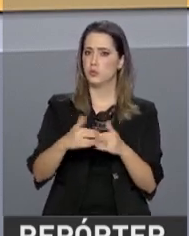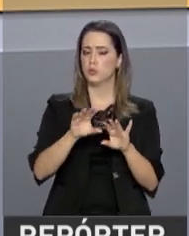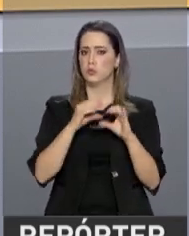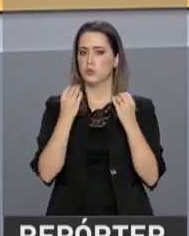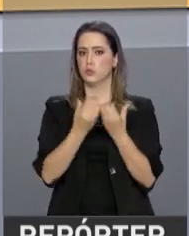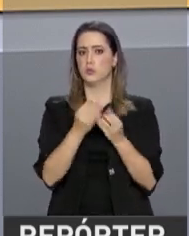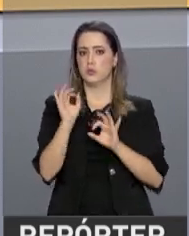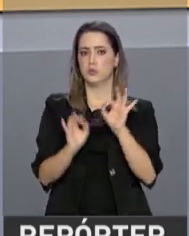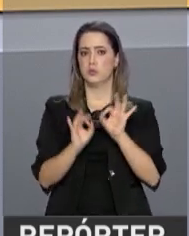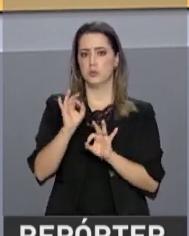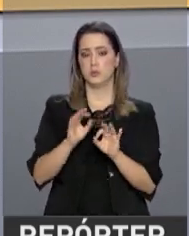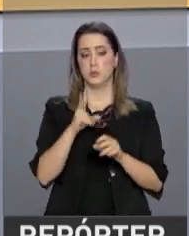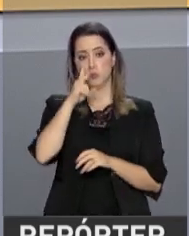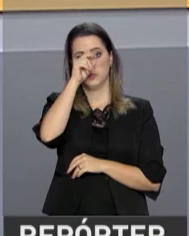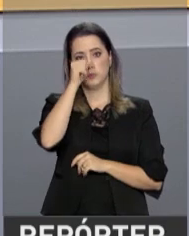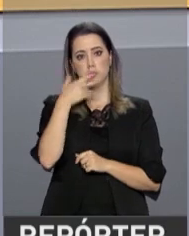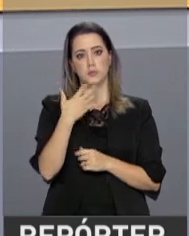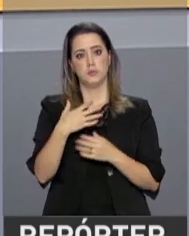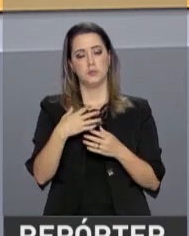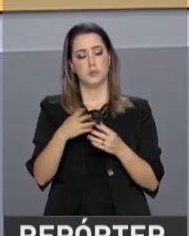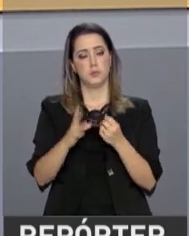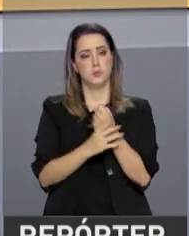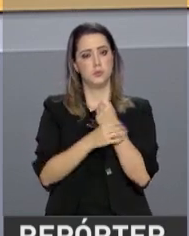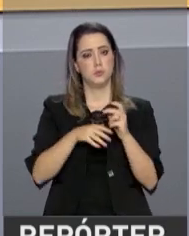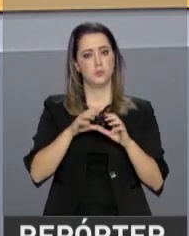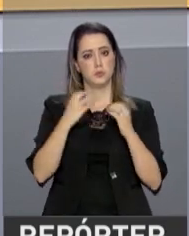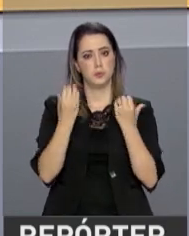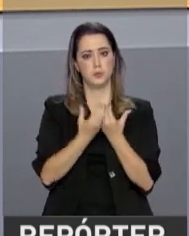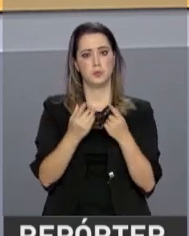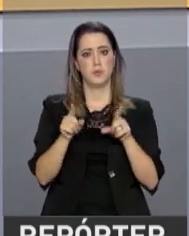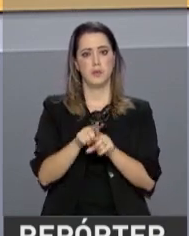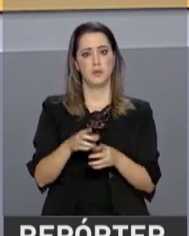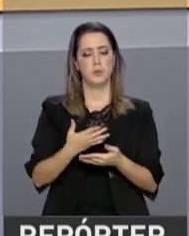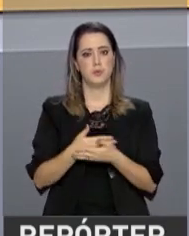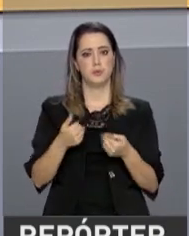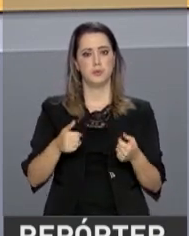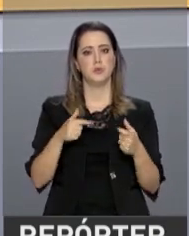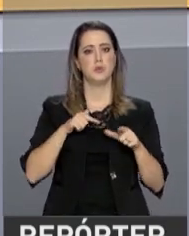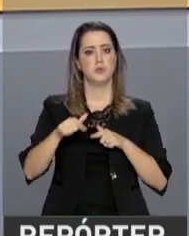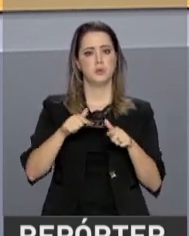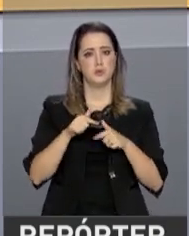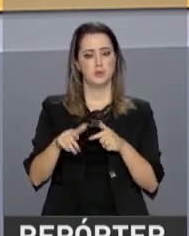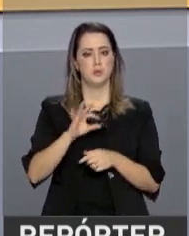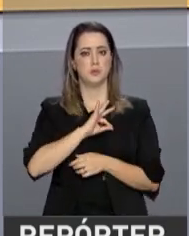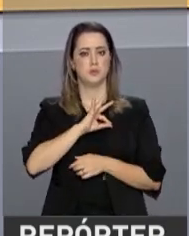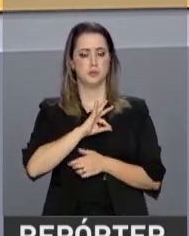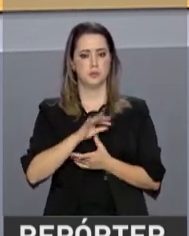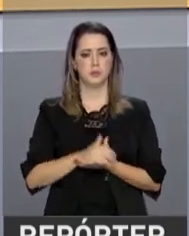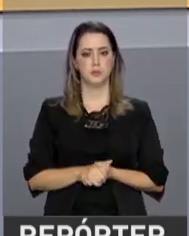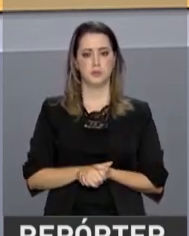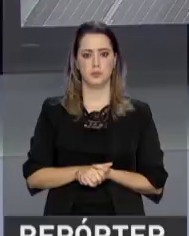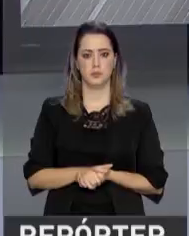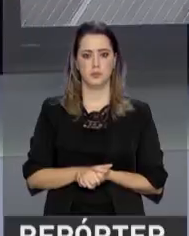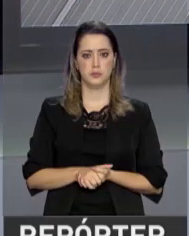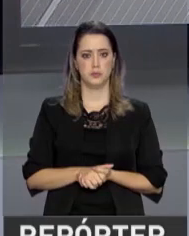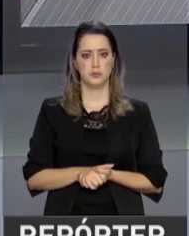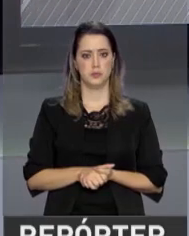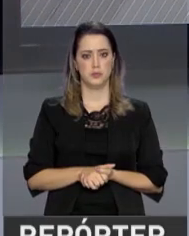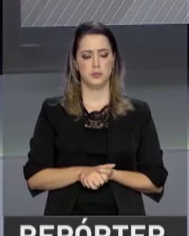esse realinhamento é pra fortalecer a segurança das comunidades além de dar melhoria das condições de trabalho para os policiais